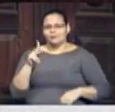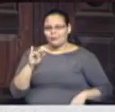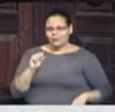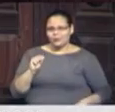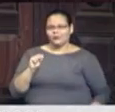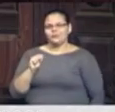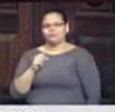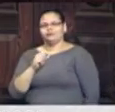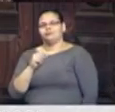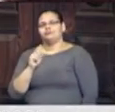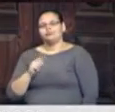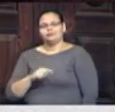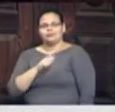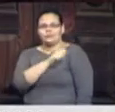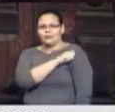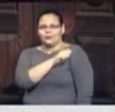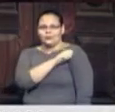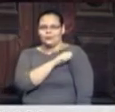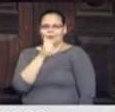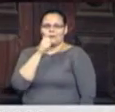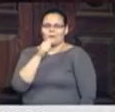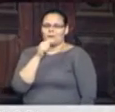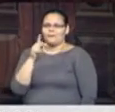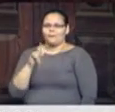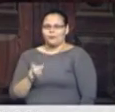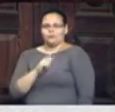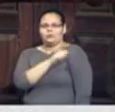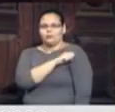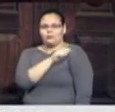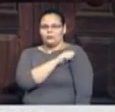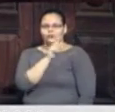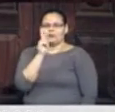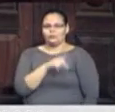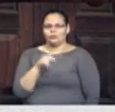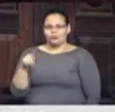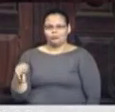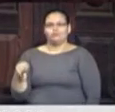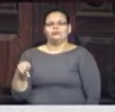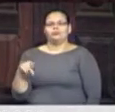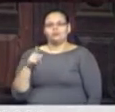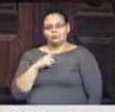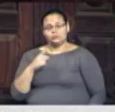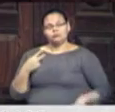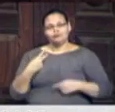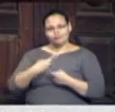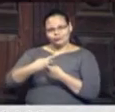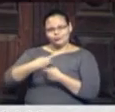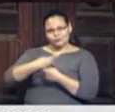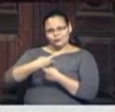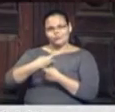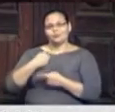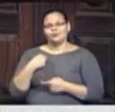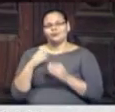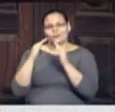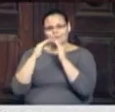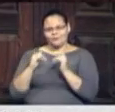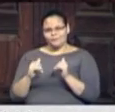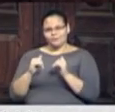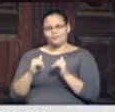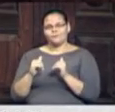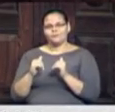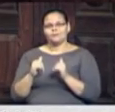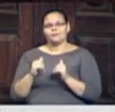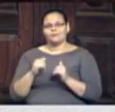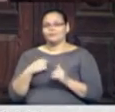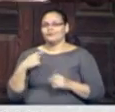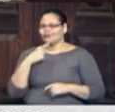de alunos e professores, inclusive daqueles que tinham me procurado, impedidos